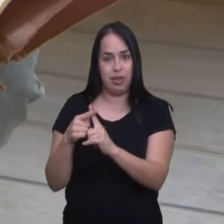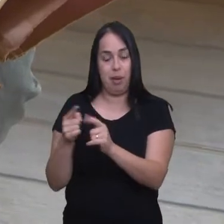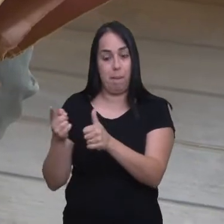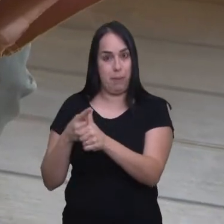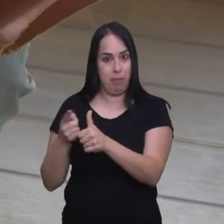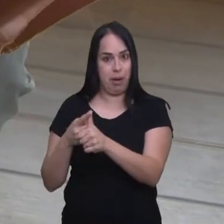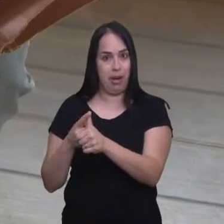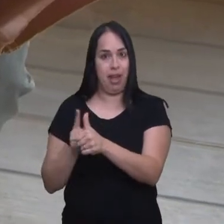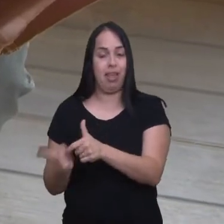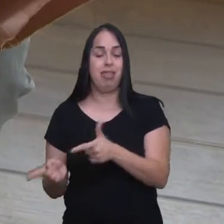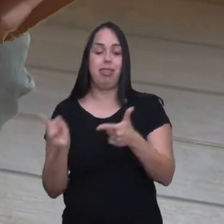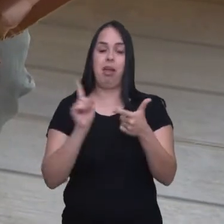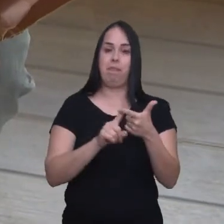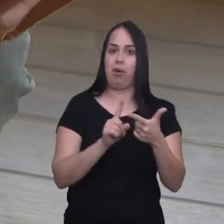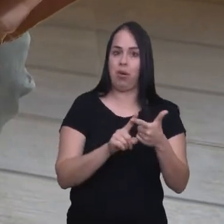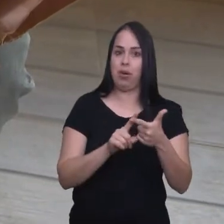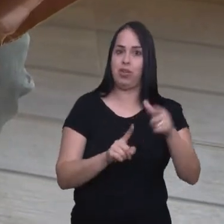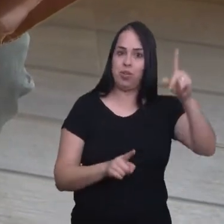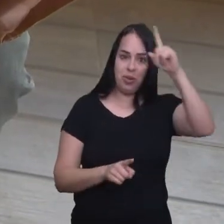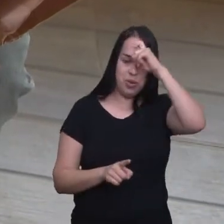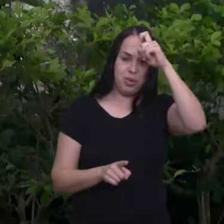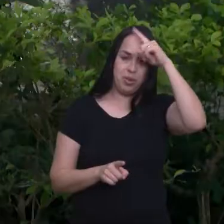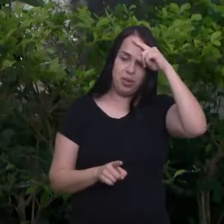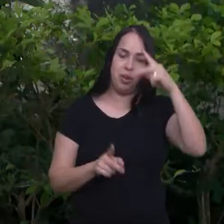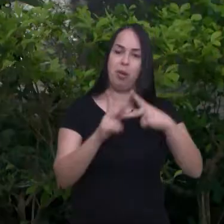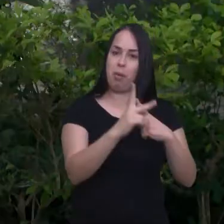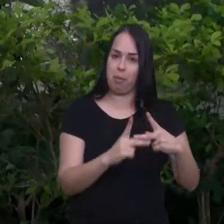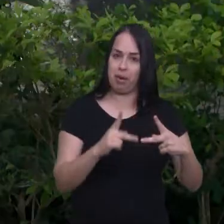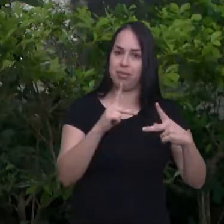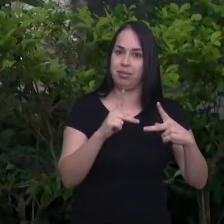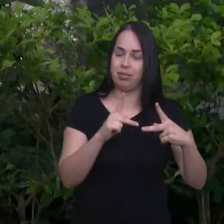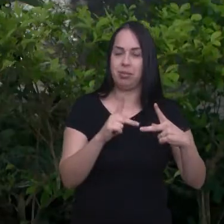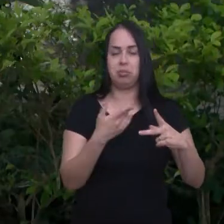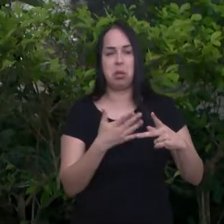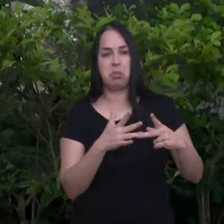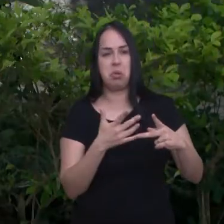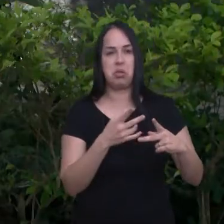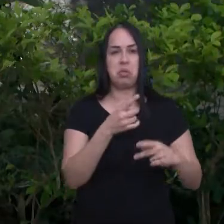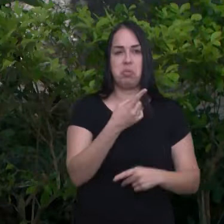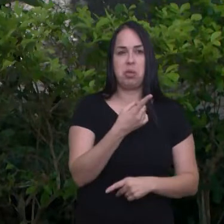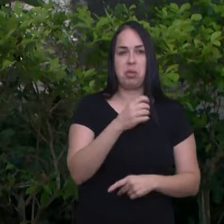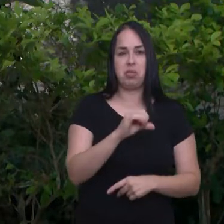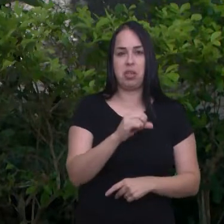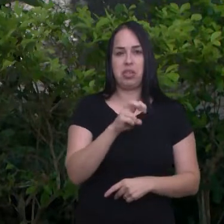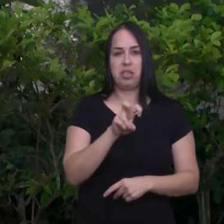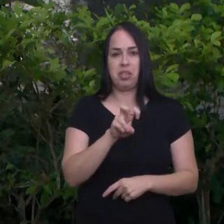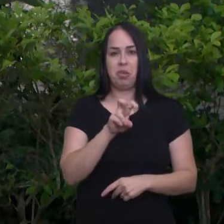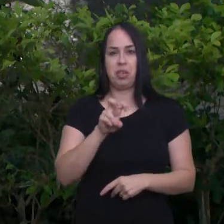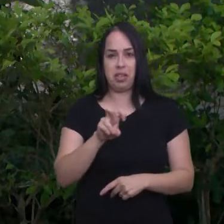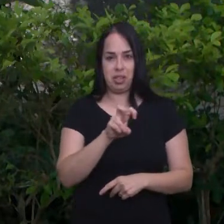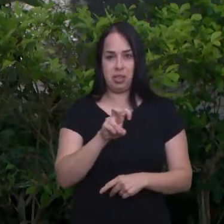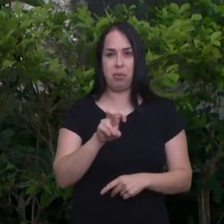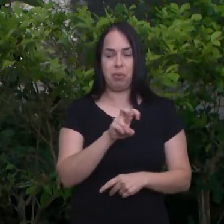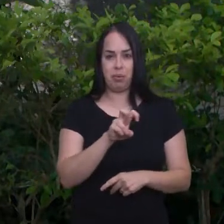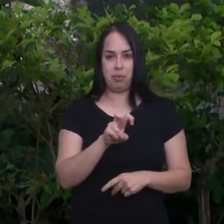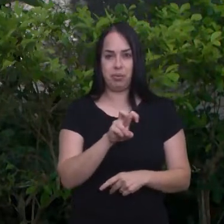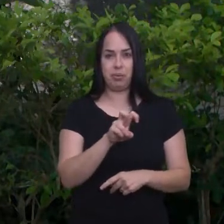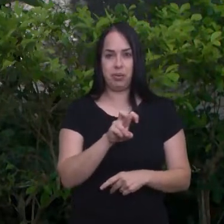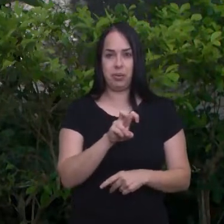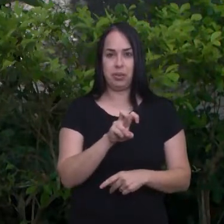foi inaugurado, se não me falha a memória, nos idos de 55, acho que outubro de 55, e